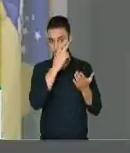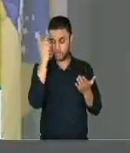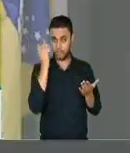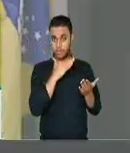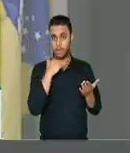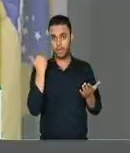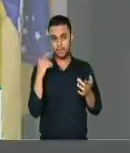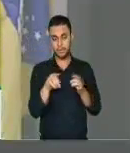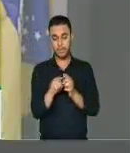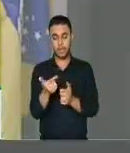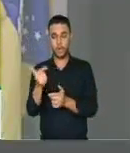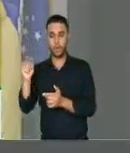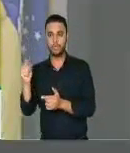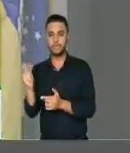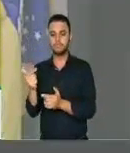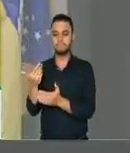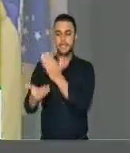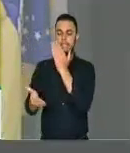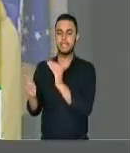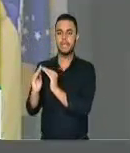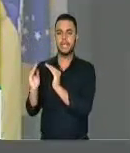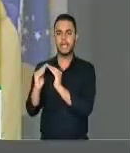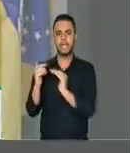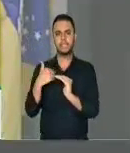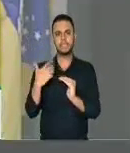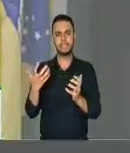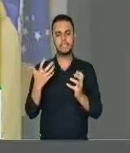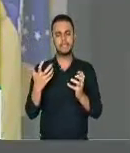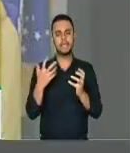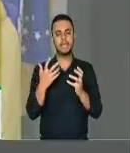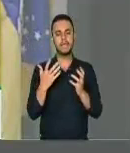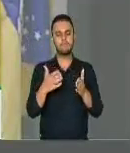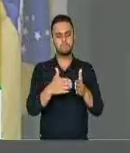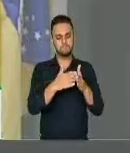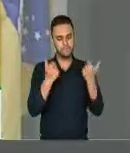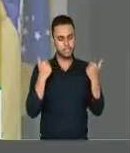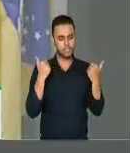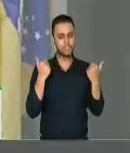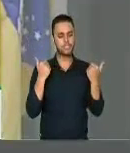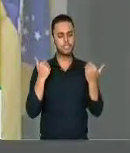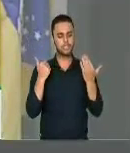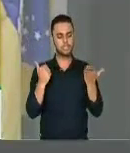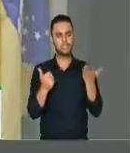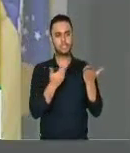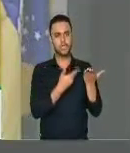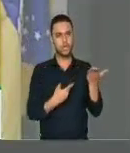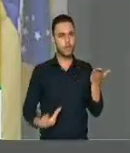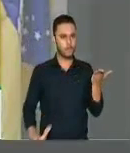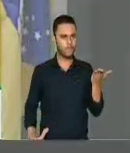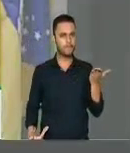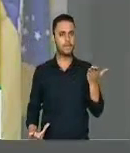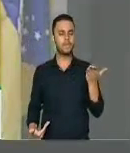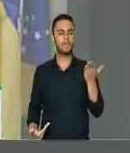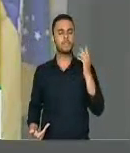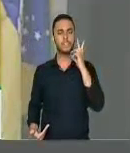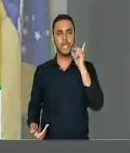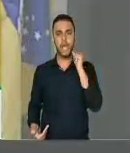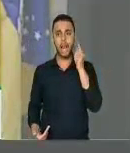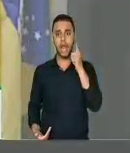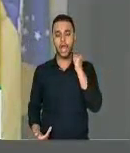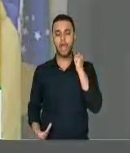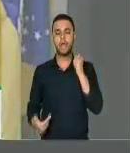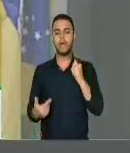Eu quero aqui vir fazer um apelo ao governo de Alagoas, porque